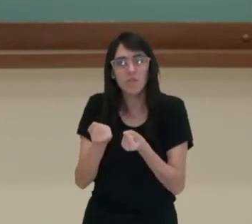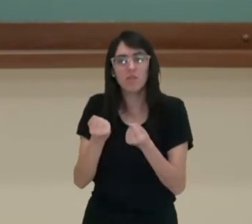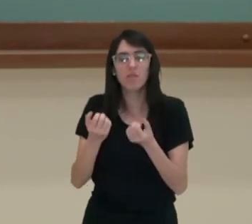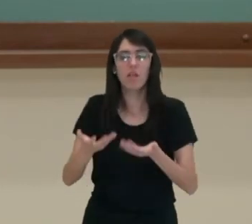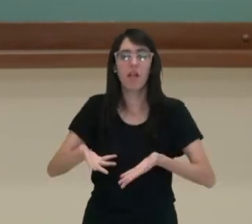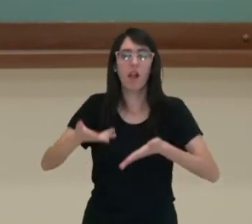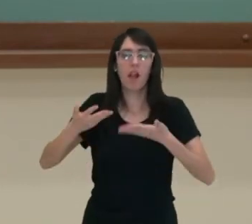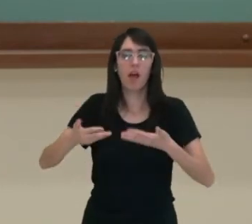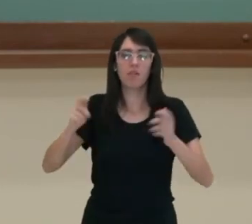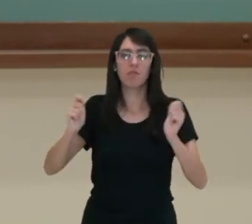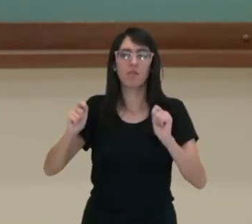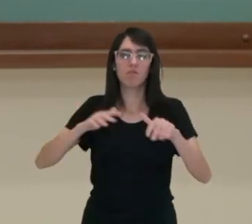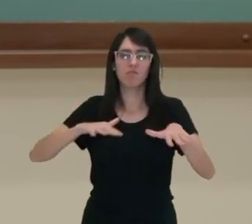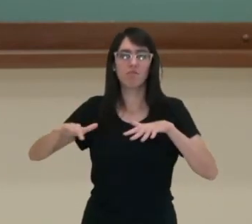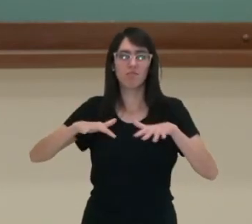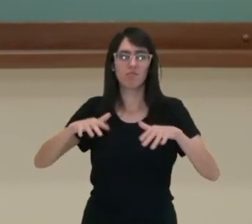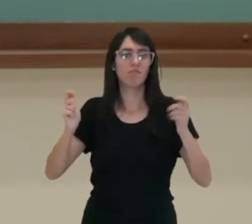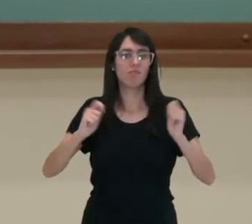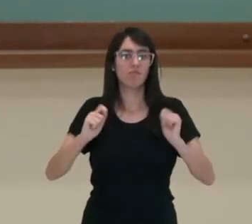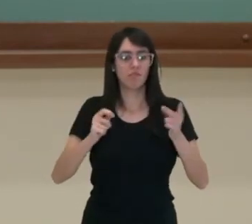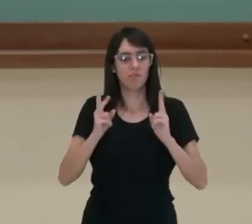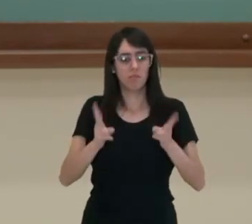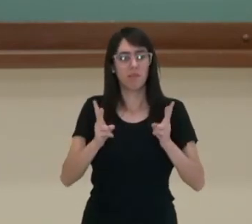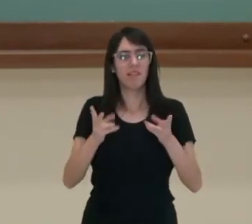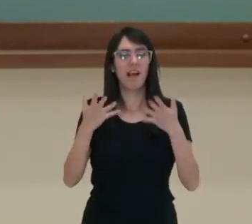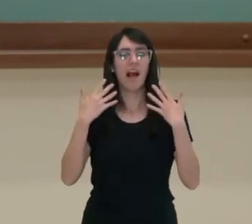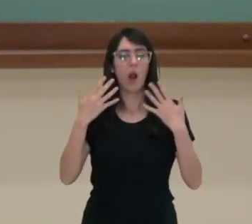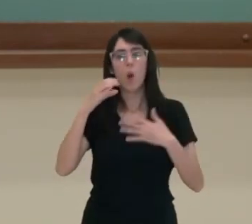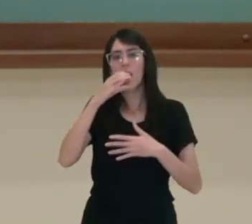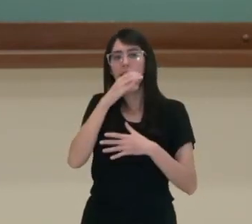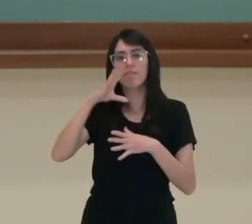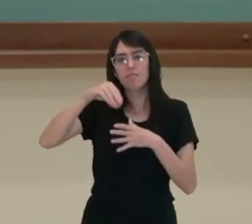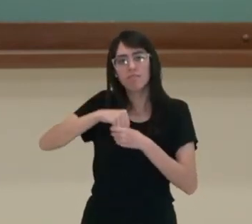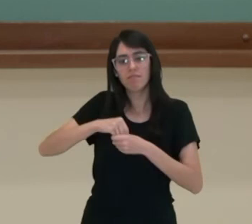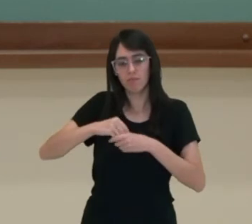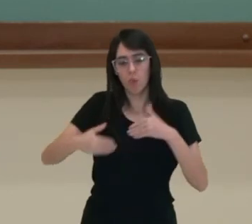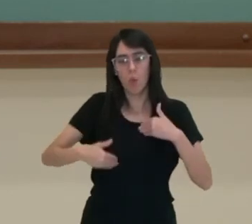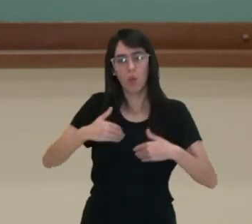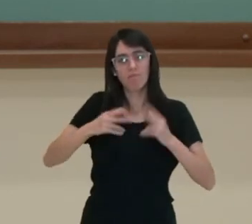ossos, né? E também ele mantém o calor, né, no nosso corpo.